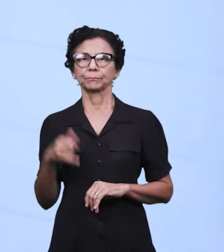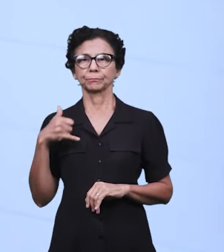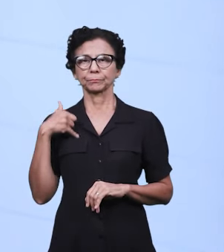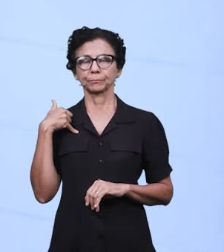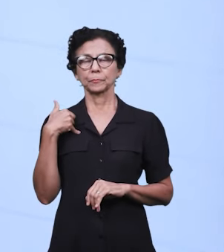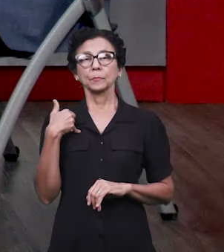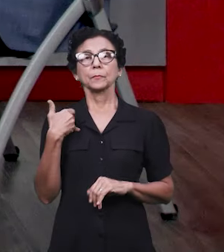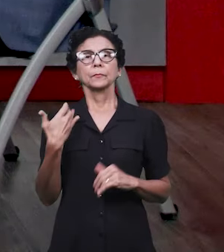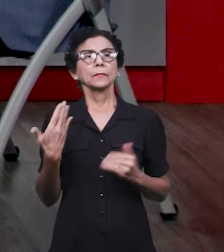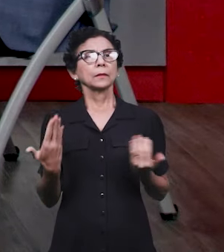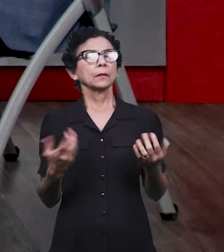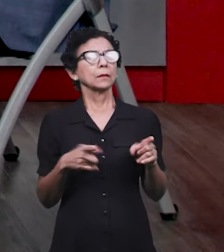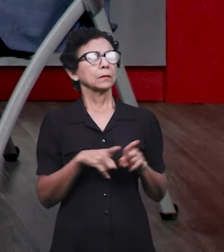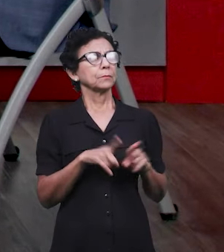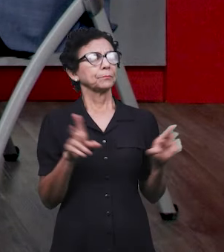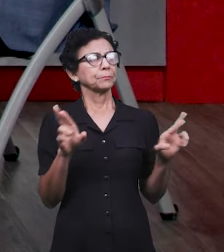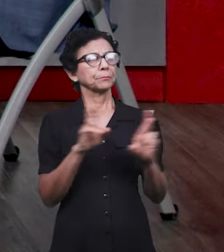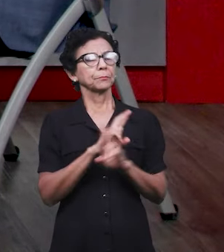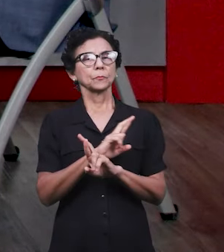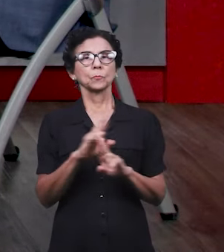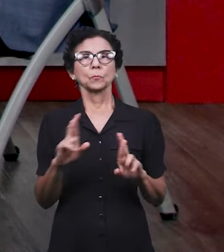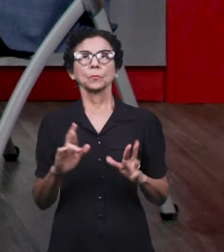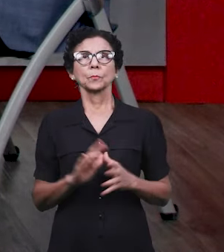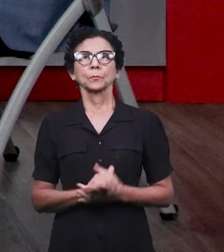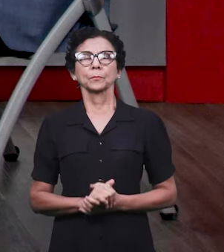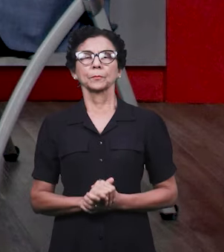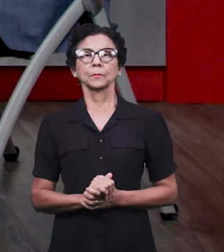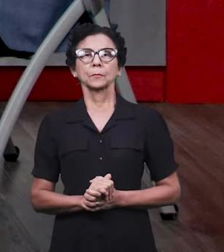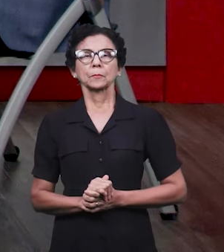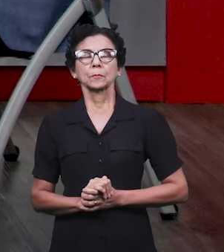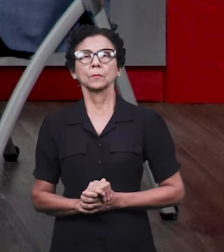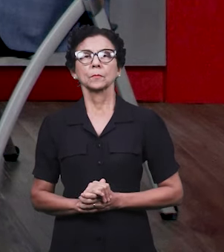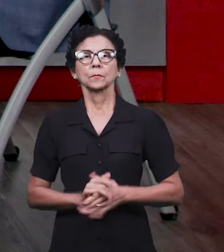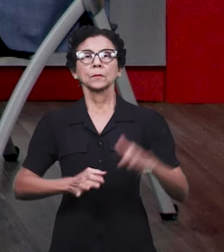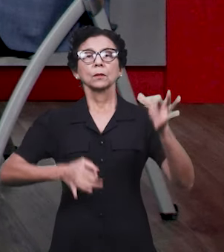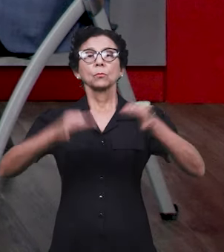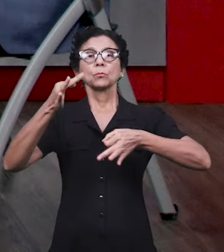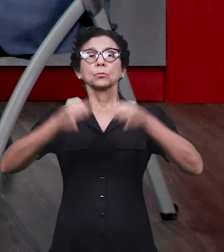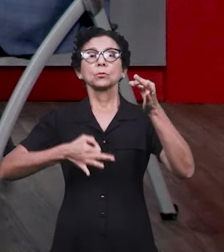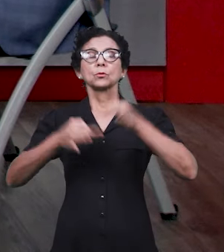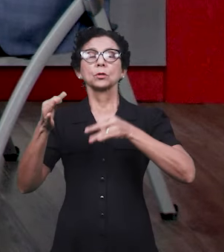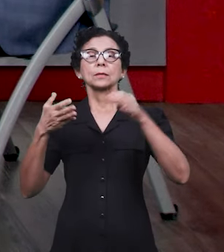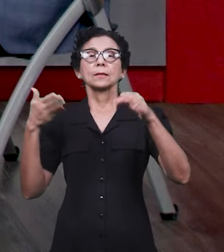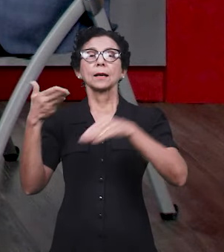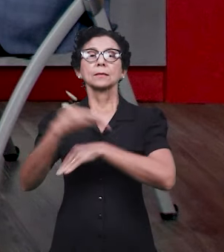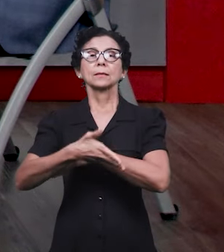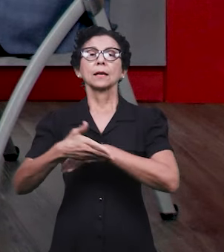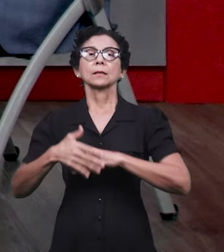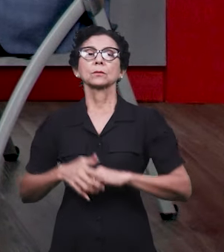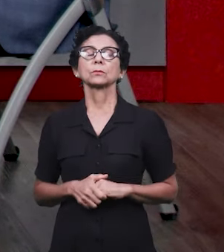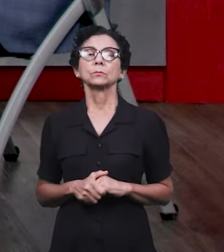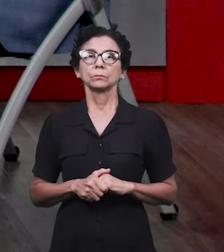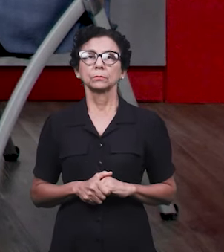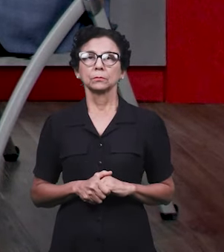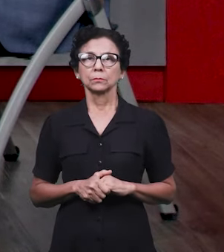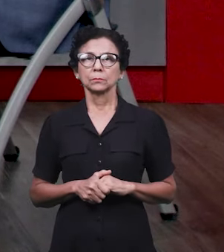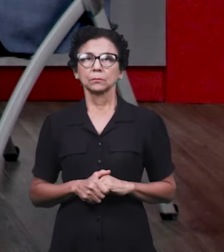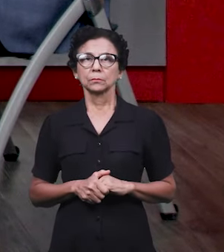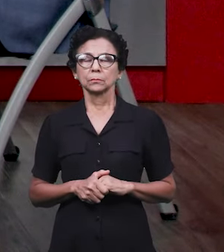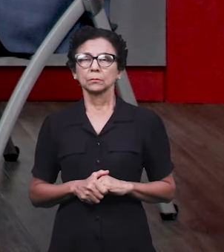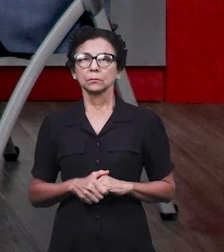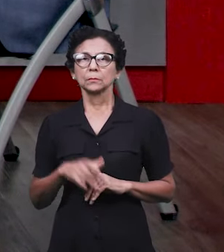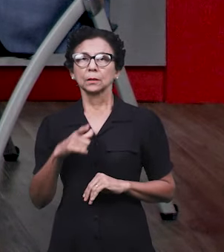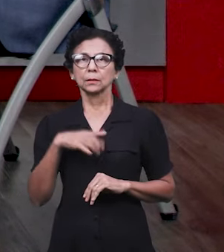Com relação, doutor Maurício, com relação ao acesso à justiça, né? O idoso, ele tem prioridade, né? Tem, o idoso ele